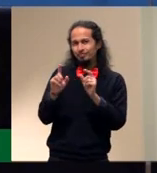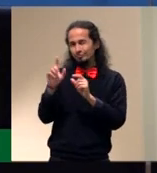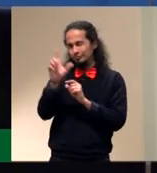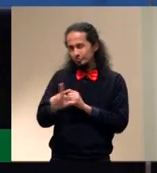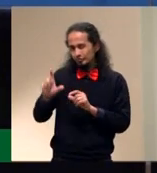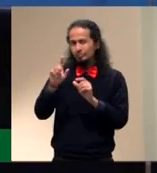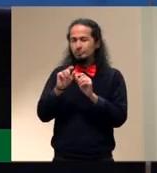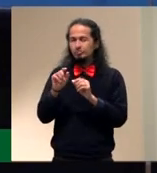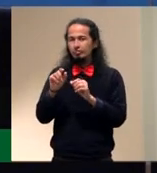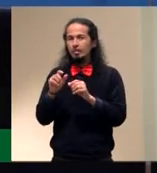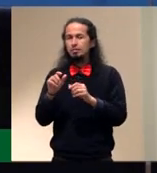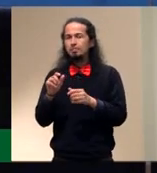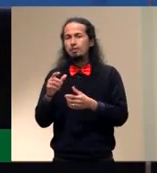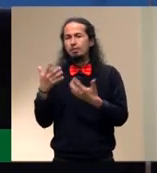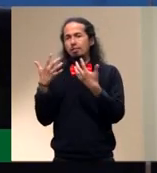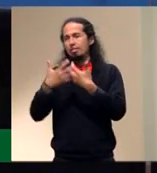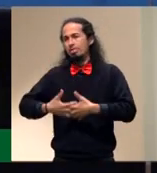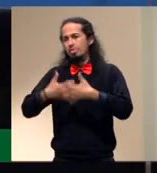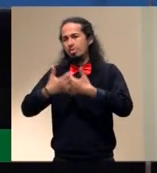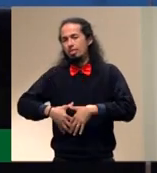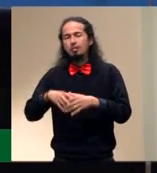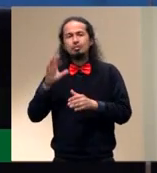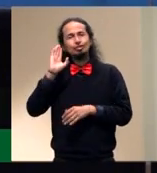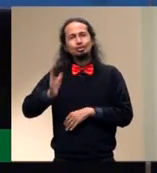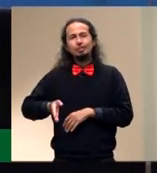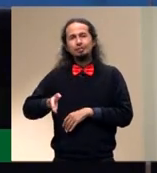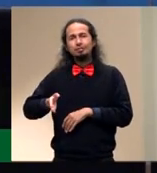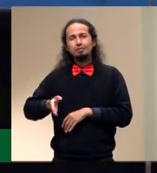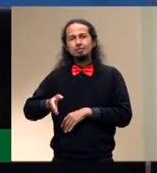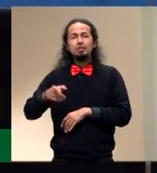de códigos. Eu acho que isso eu considero superado.